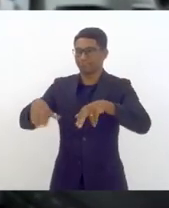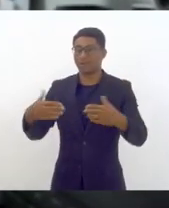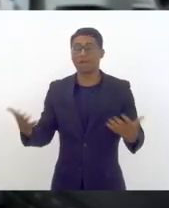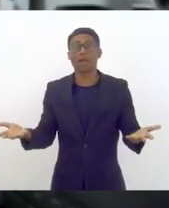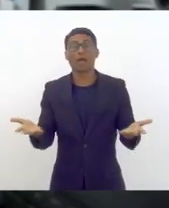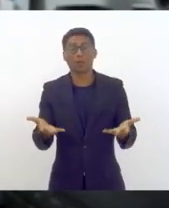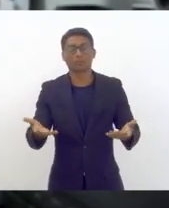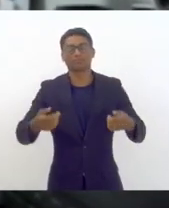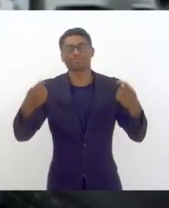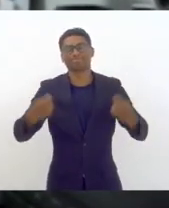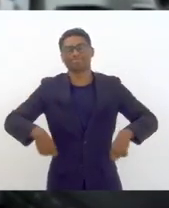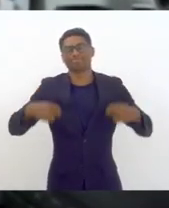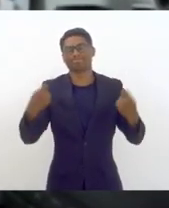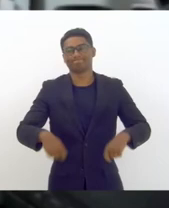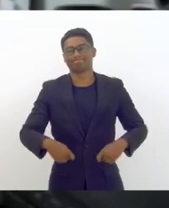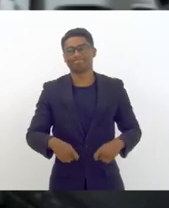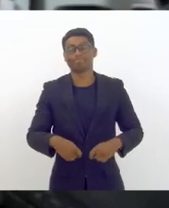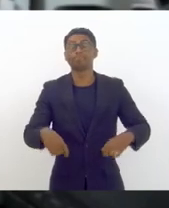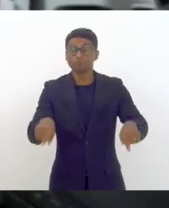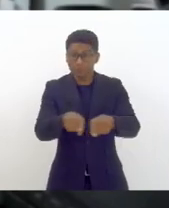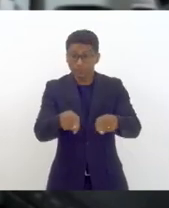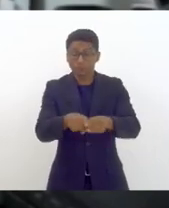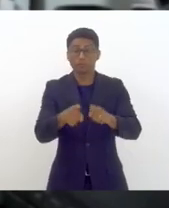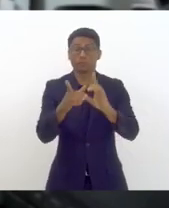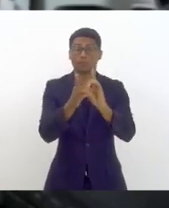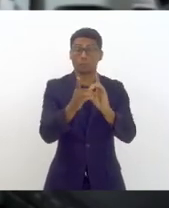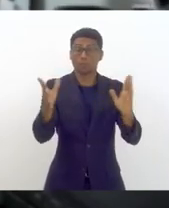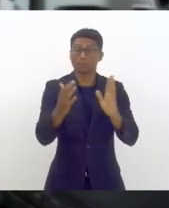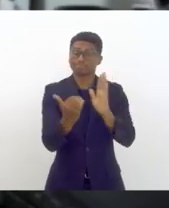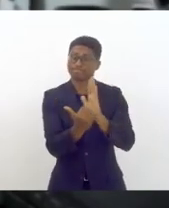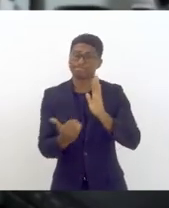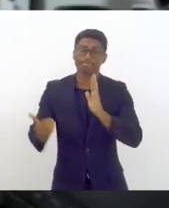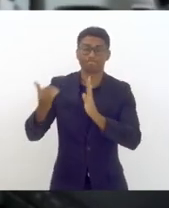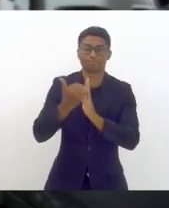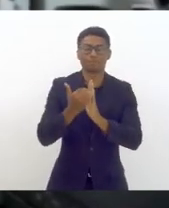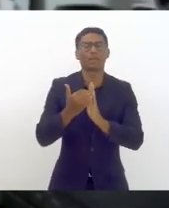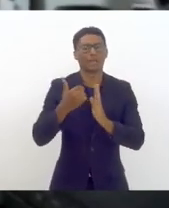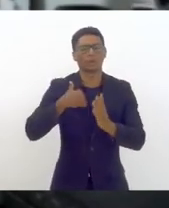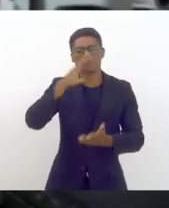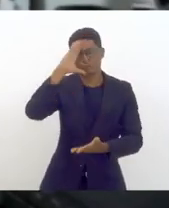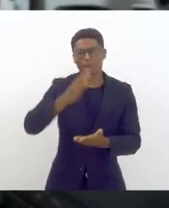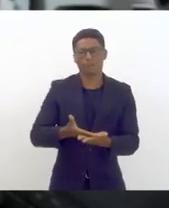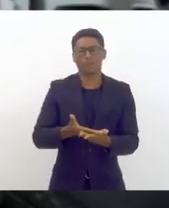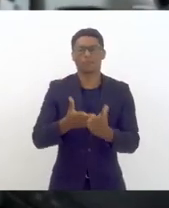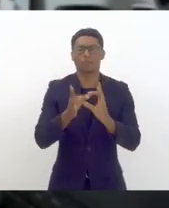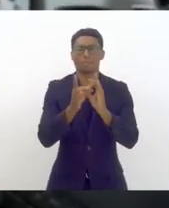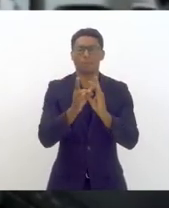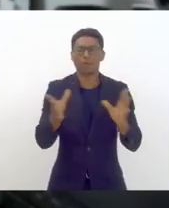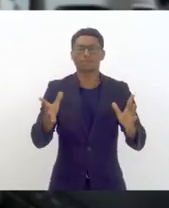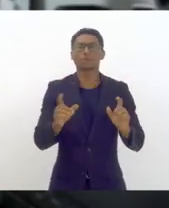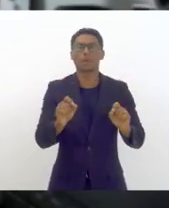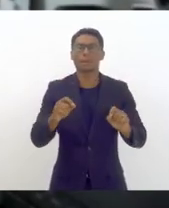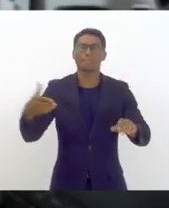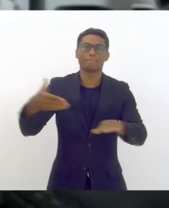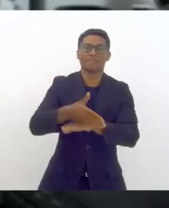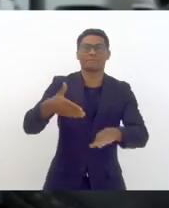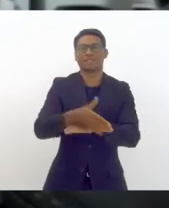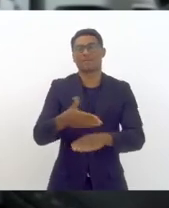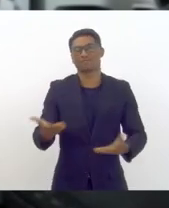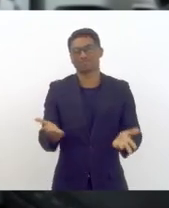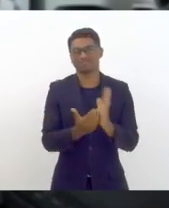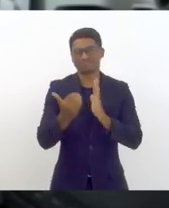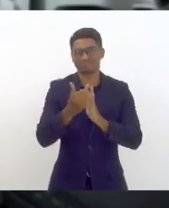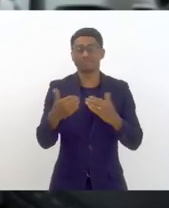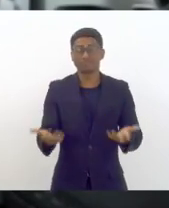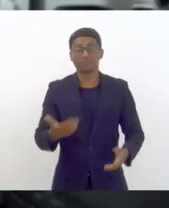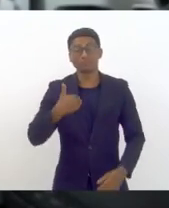momento, e ampliar todo o processo democrático. Eu acredito demais na democracia participativa. Mais uma vez, agradecer